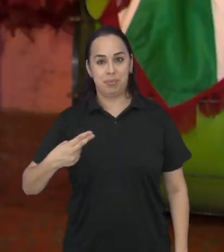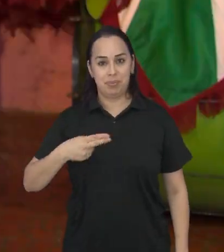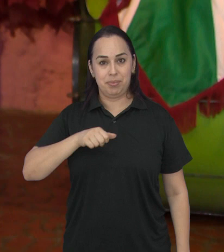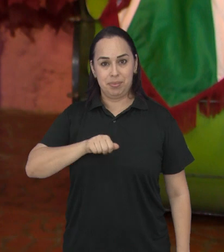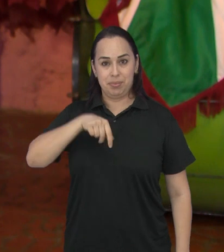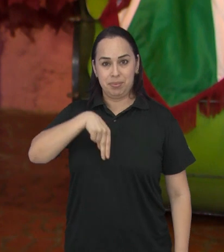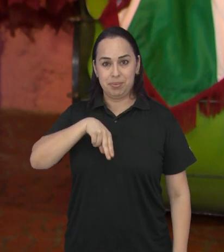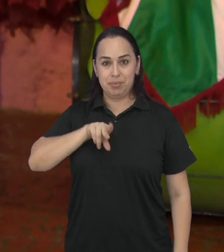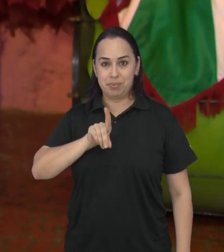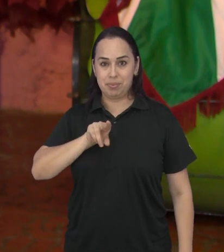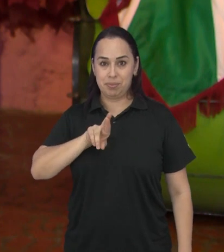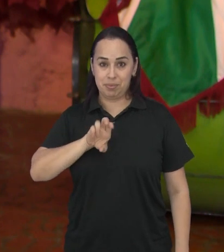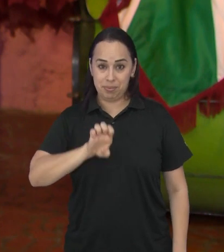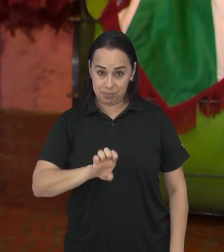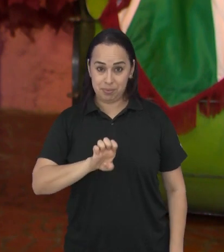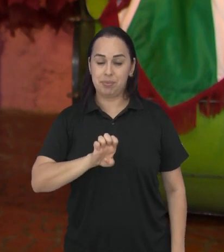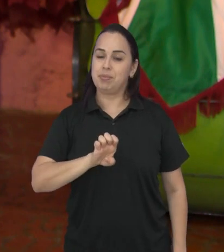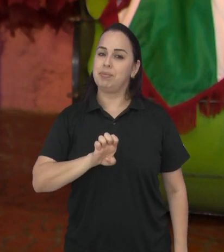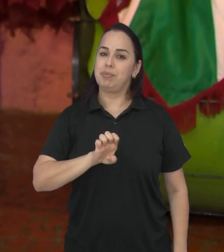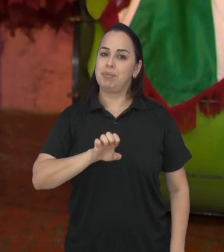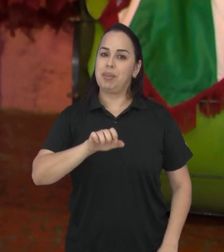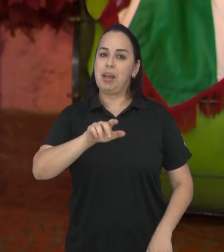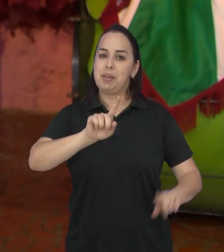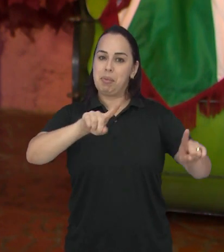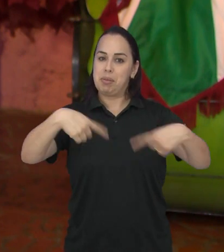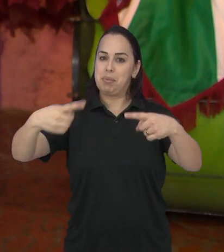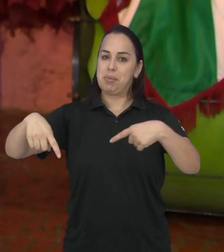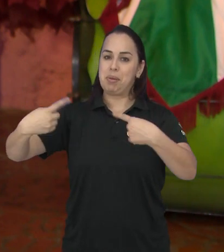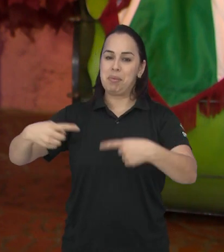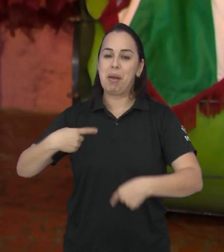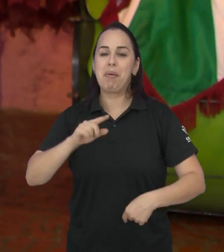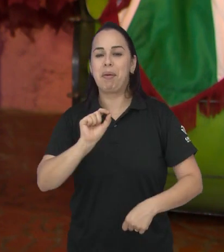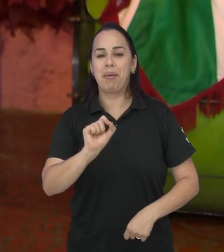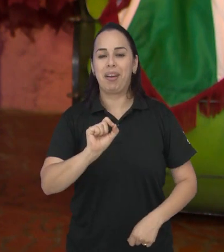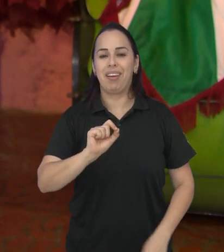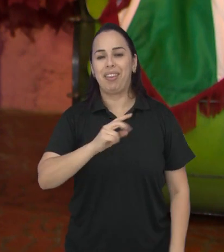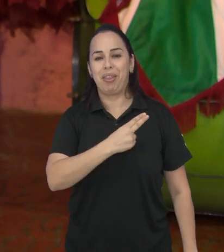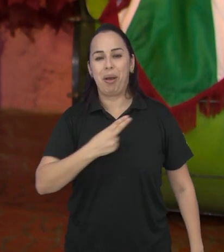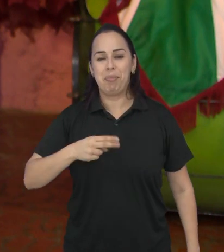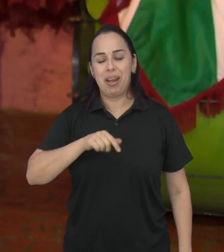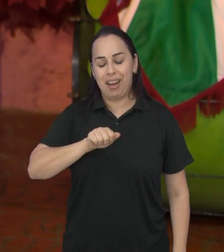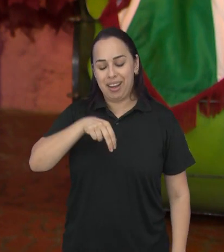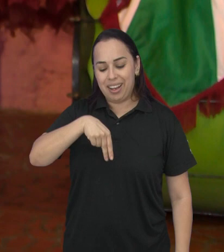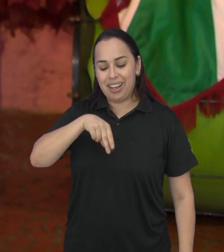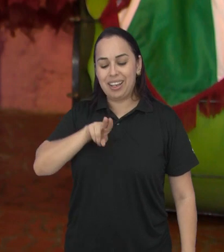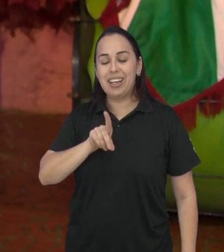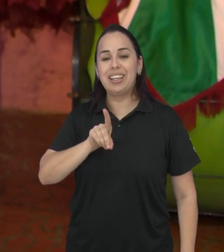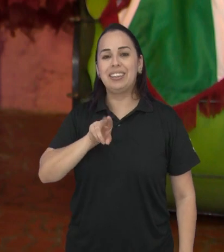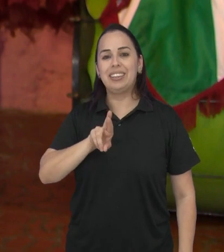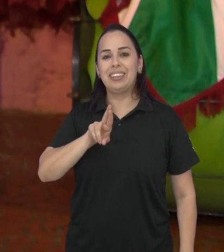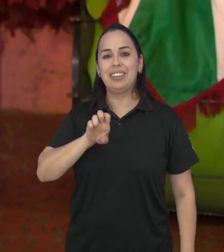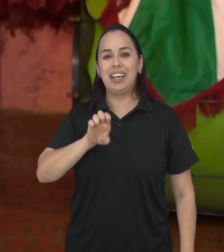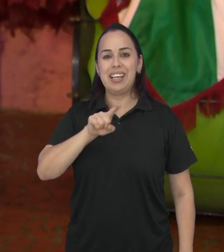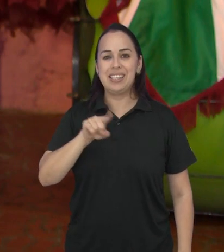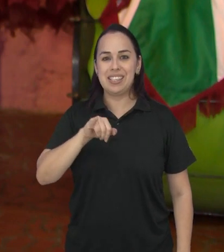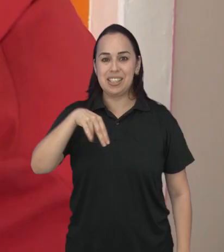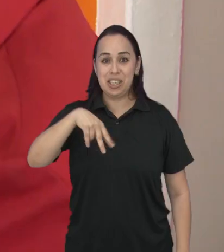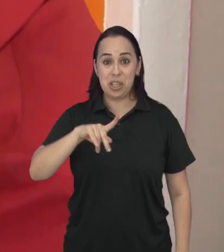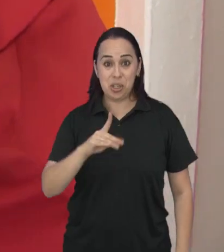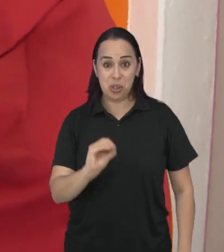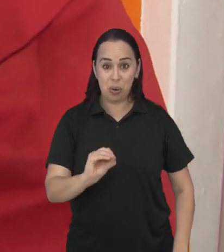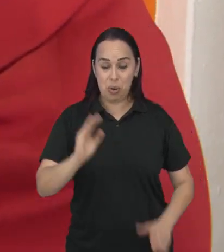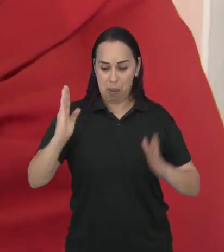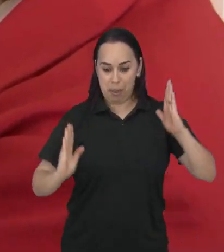Meu nome é André Luiz Rodrigues da Silva de Castro, conhecido como Andrezinho do Padre João. E o carnaval para mim é só